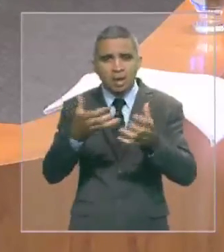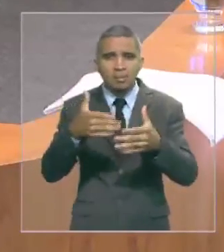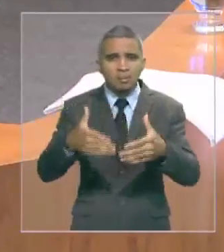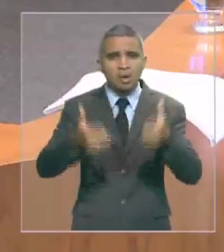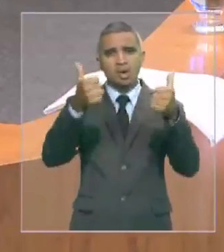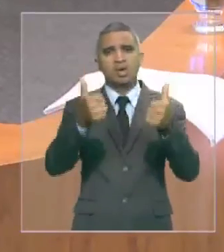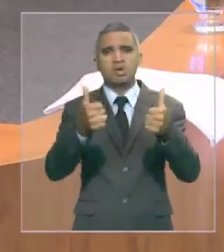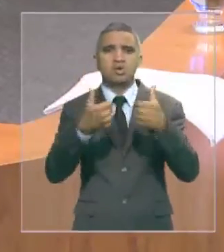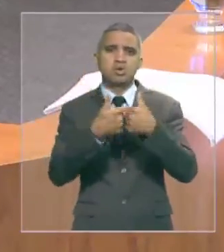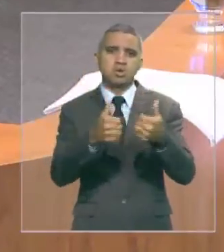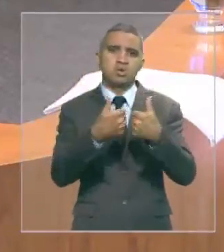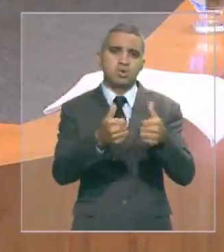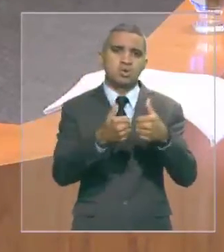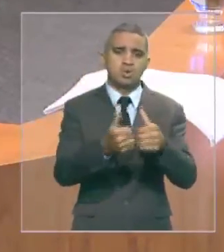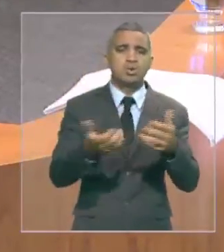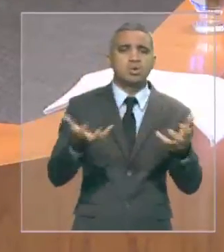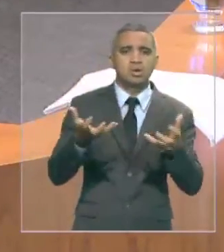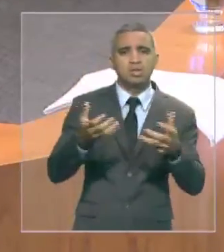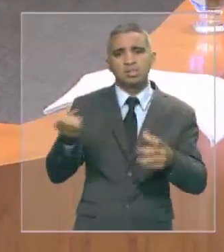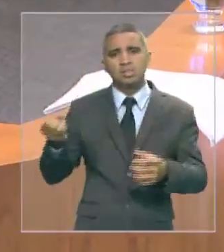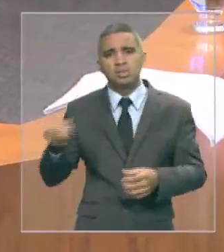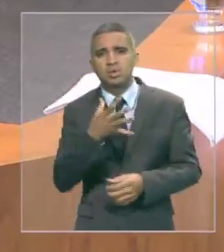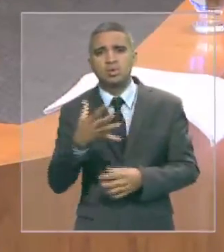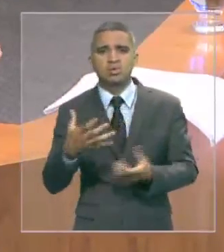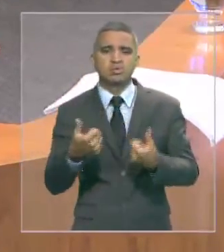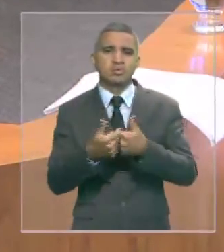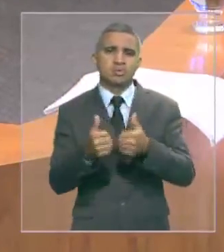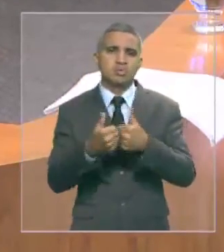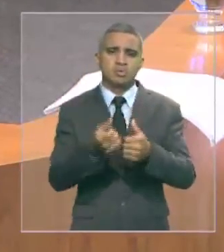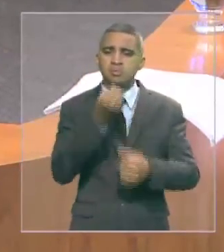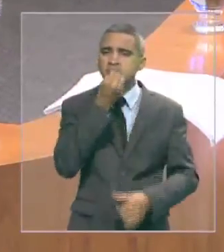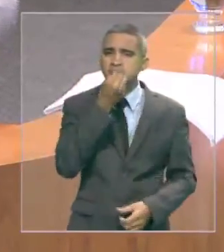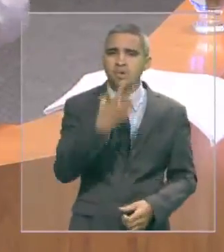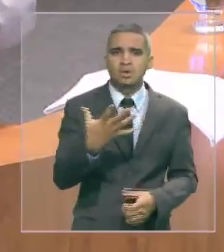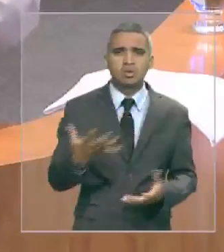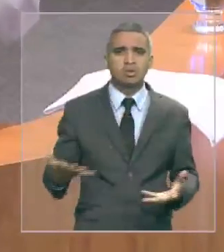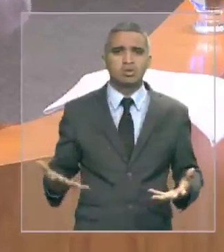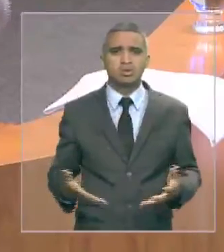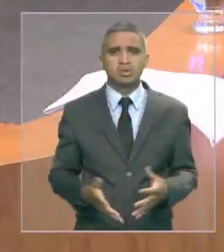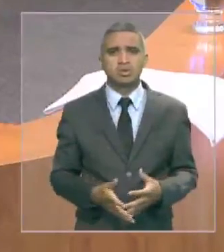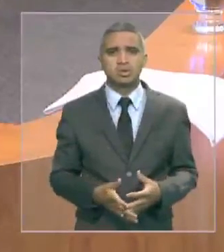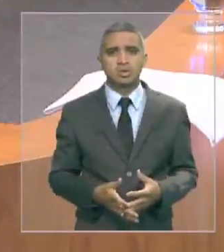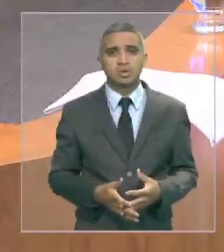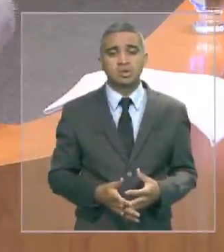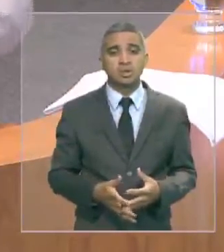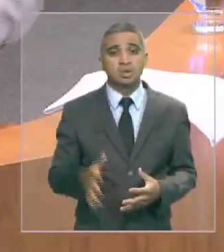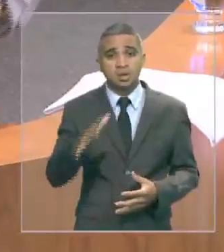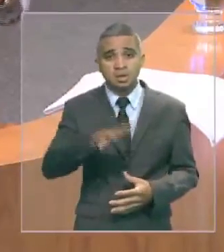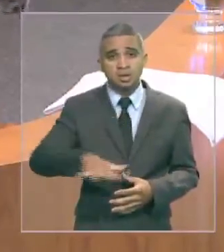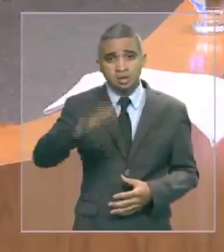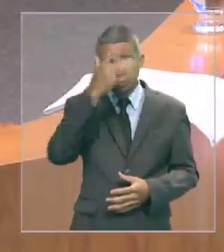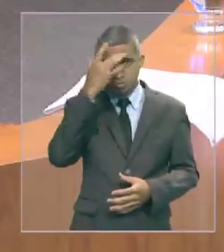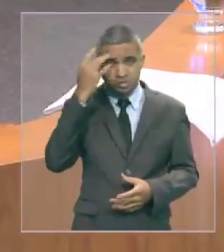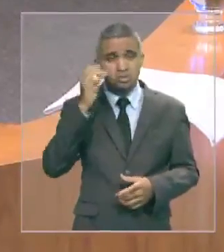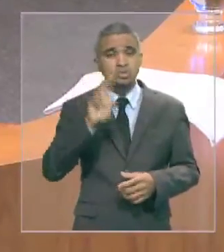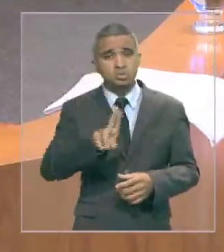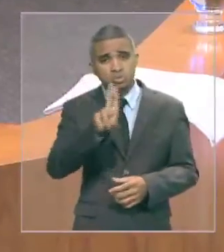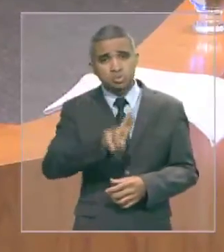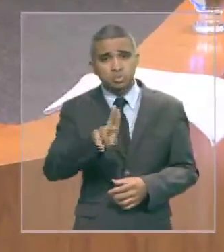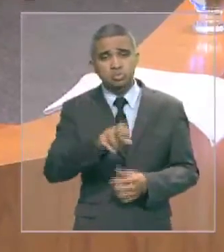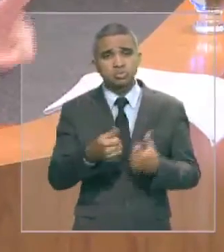de qualidade, que querem um transporte bom, que eles possam se dirigir para o seu trabalho